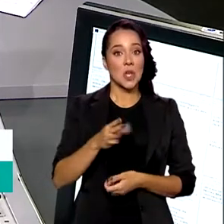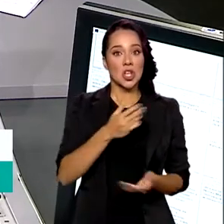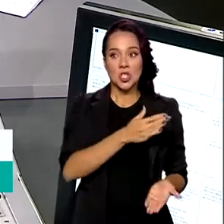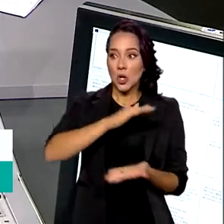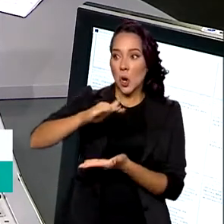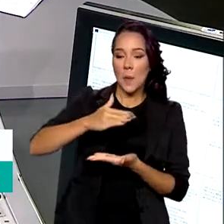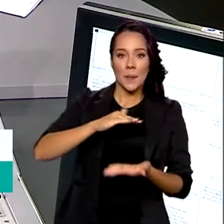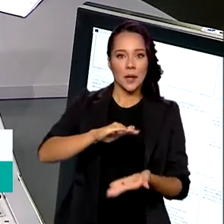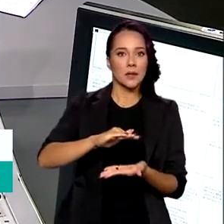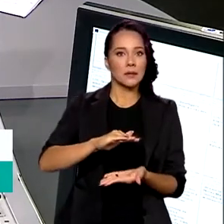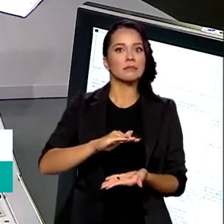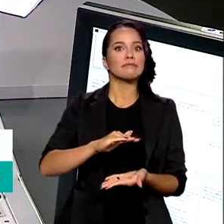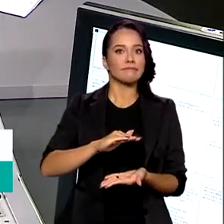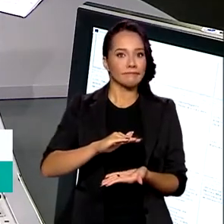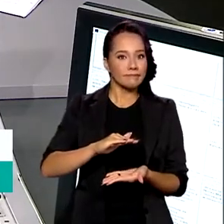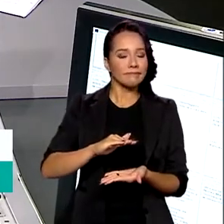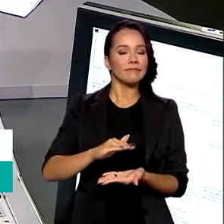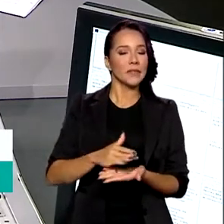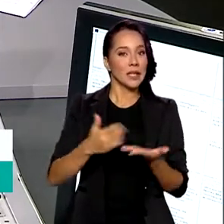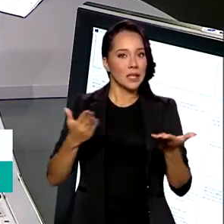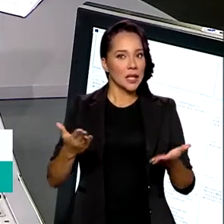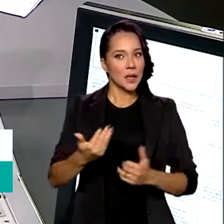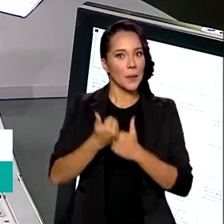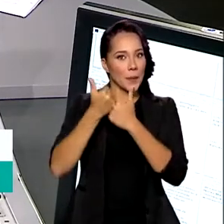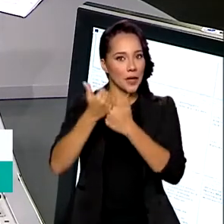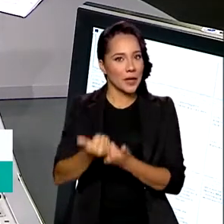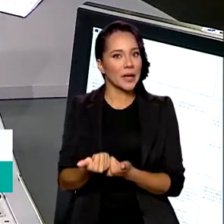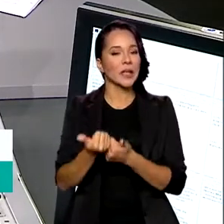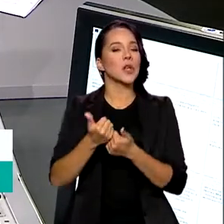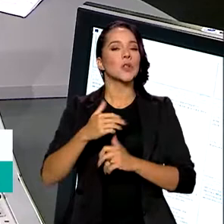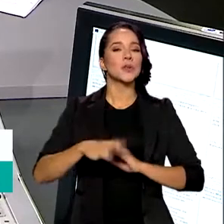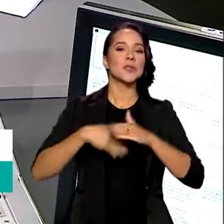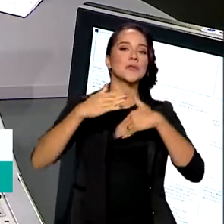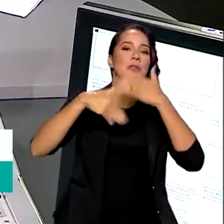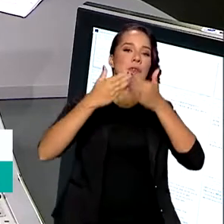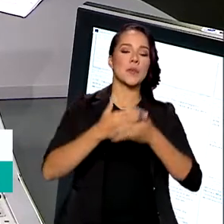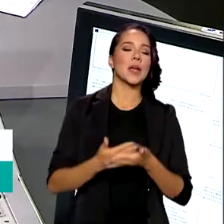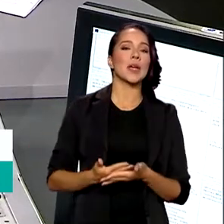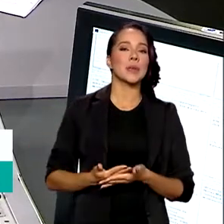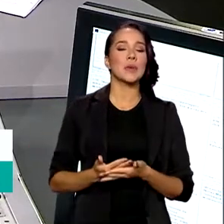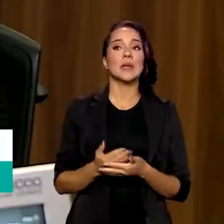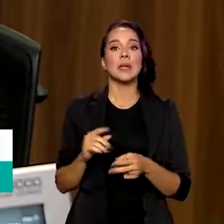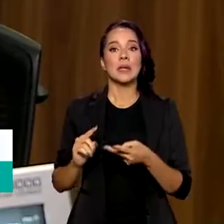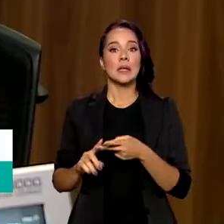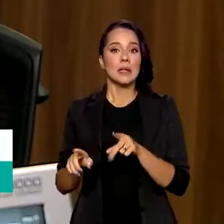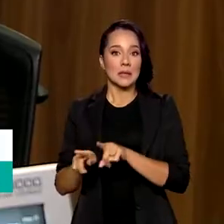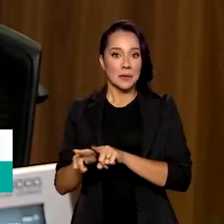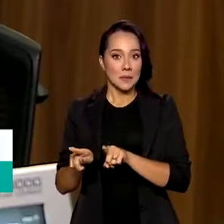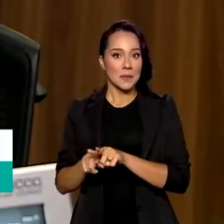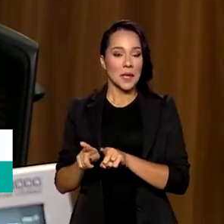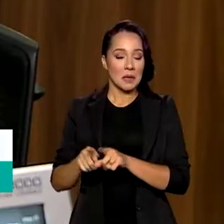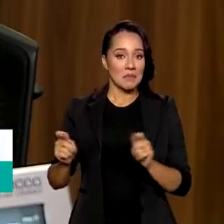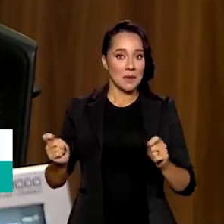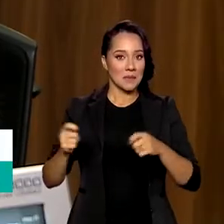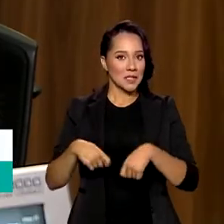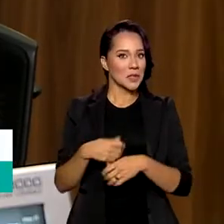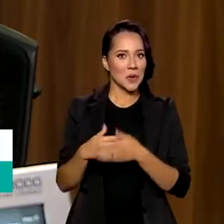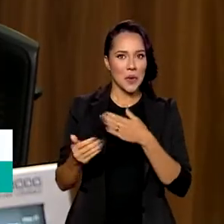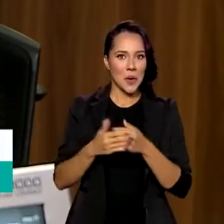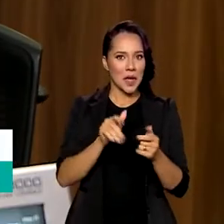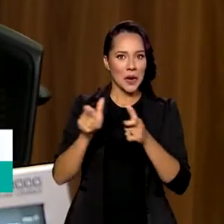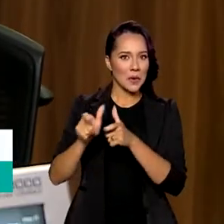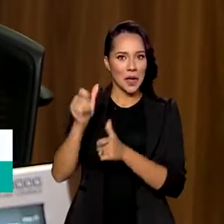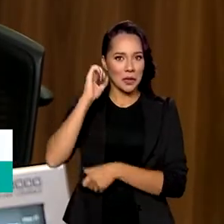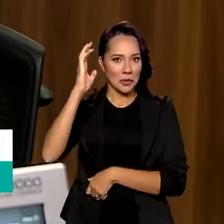de encomendas da black friday tão tanto apoiando essa questão do desenvolvimento né do e-commerce e quanto permitido que em